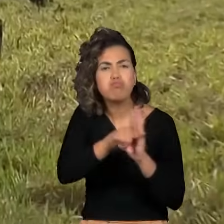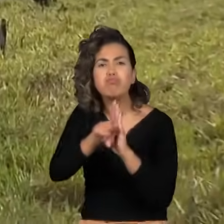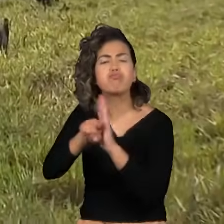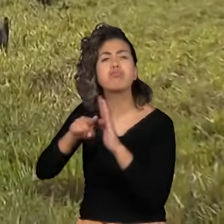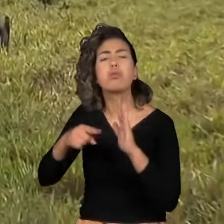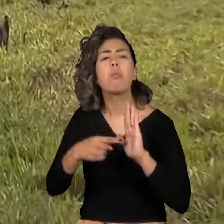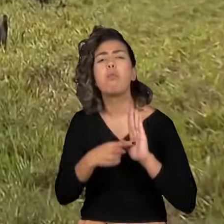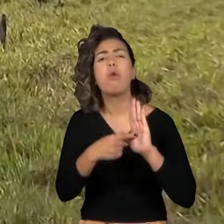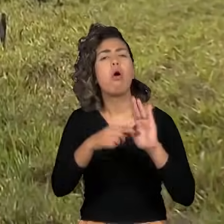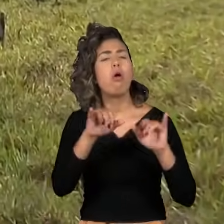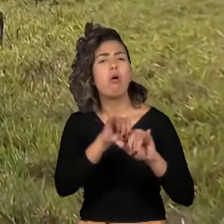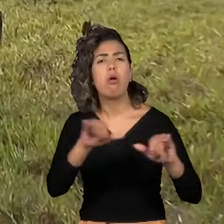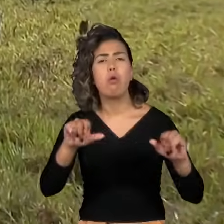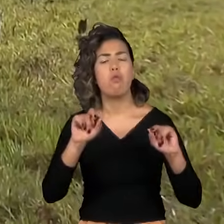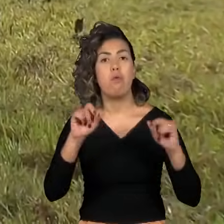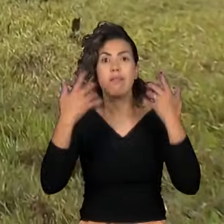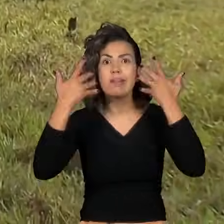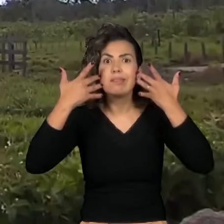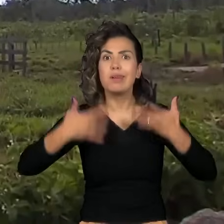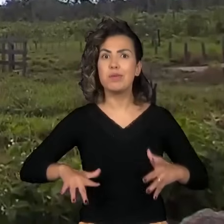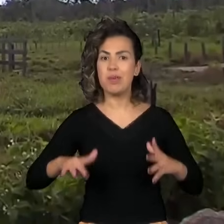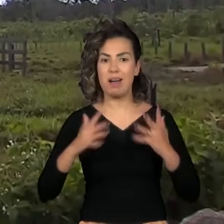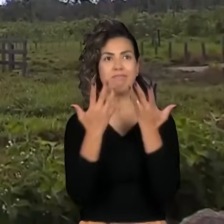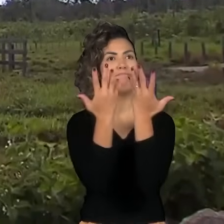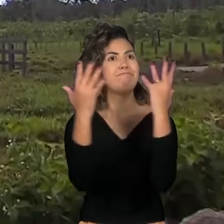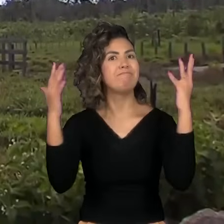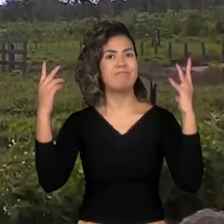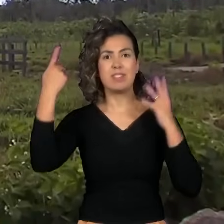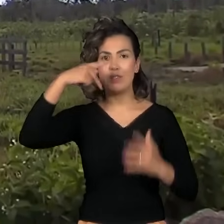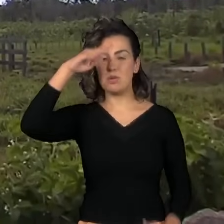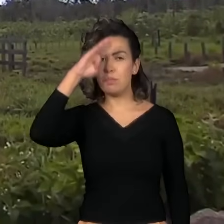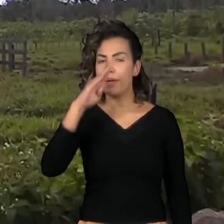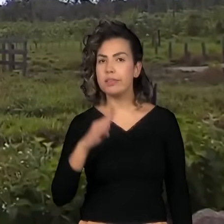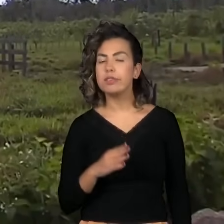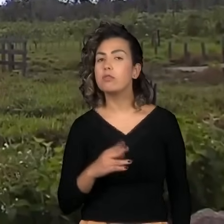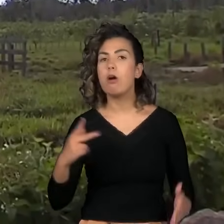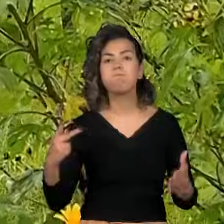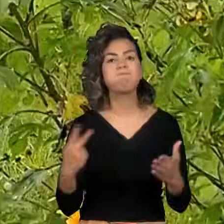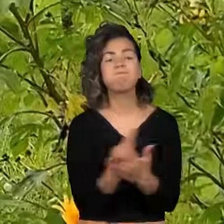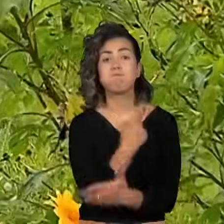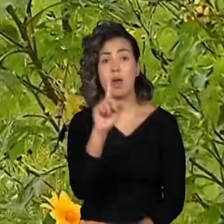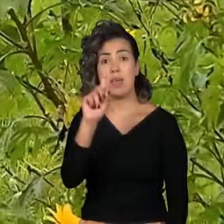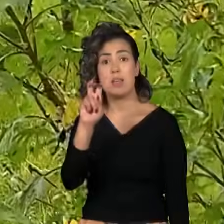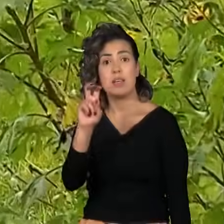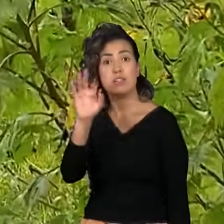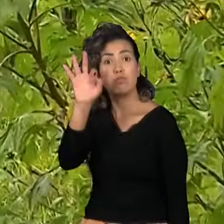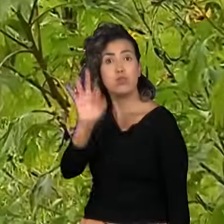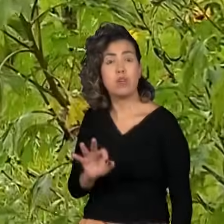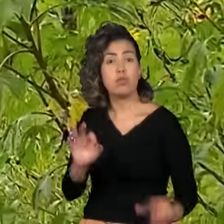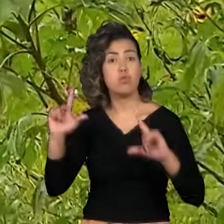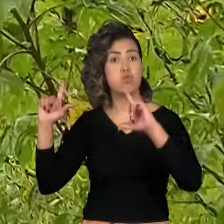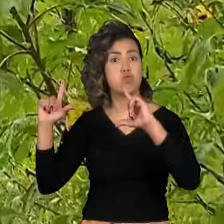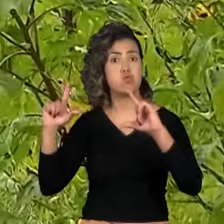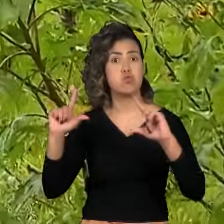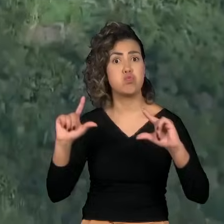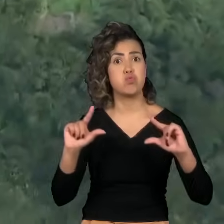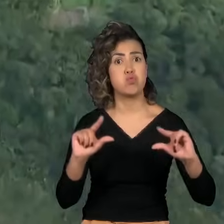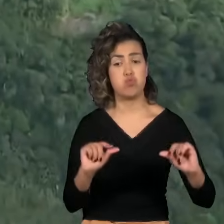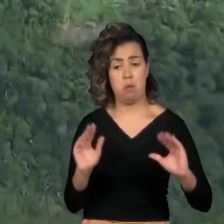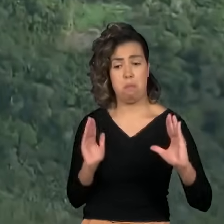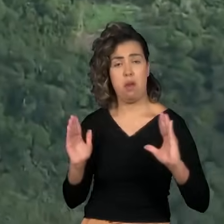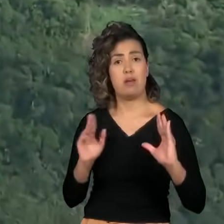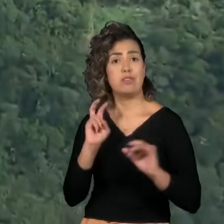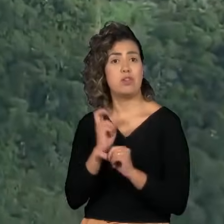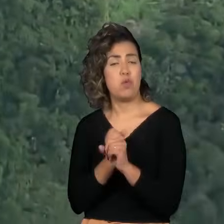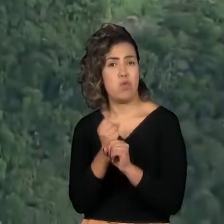por florestas naturais no Brasil teve uma redução de 15% nos últimos 5 anos. Passou